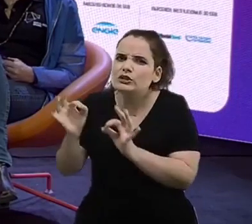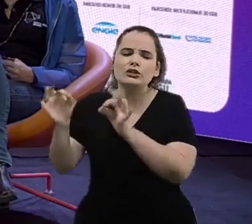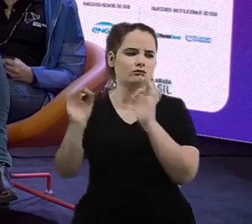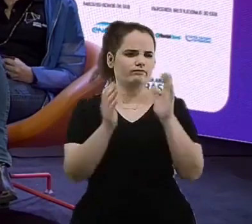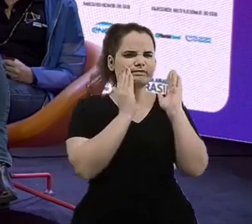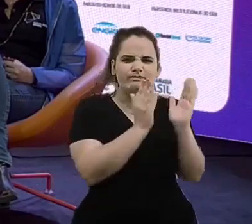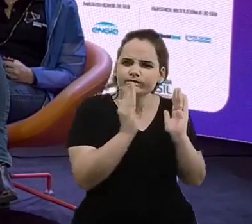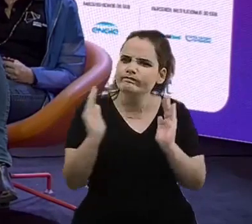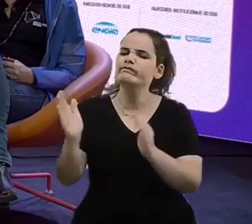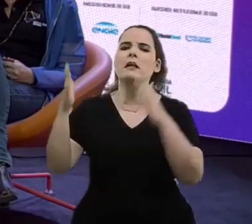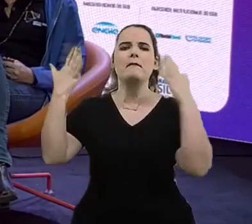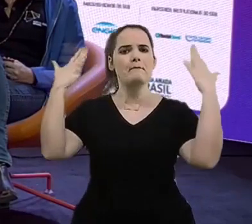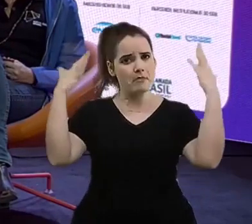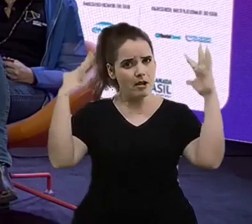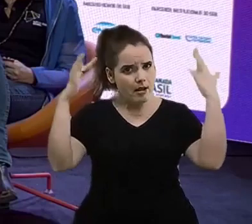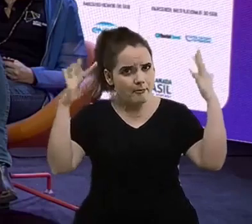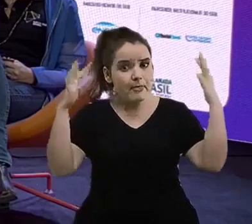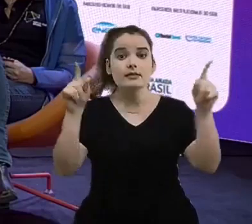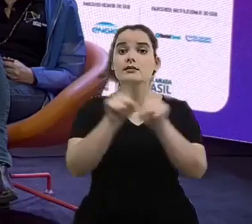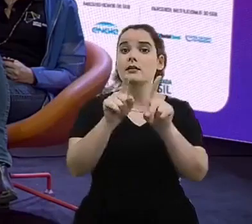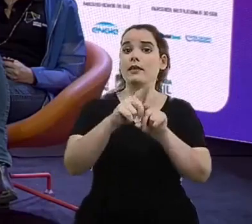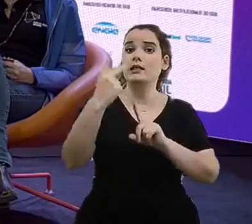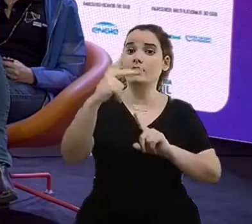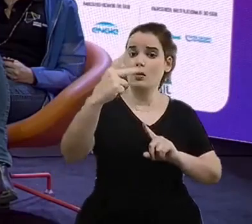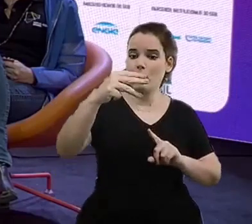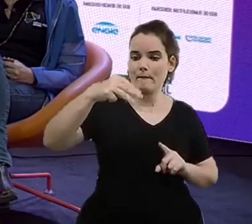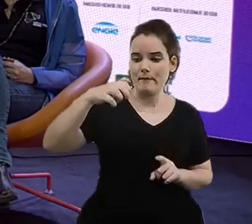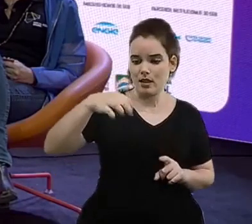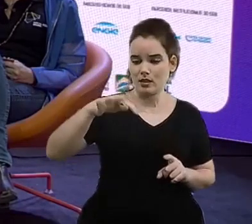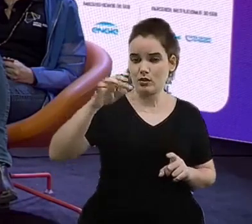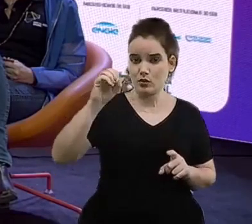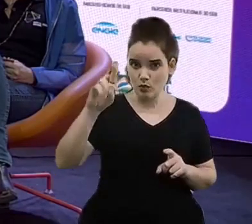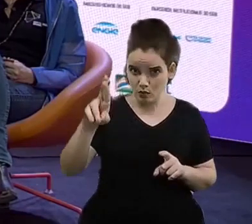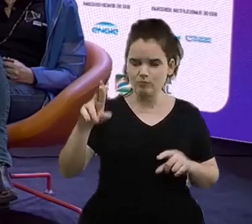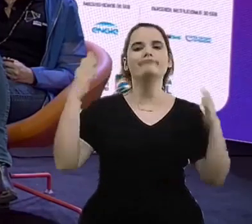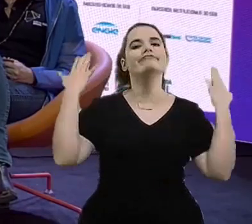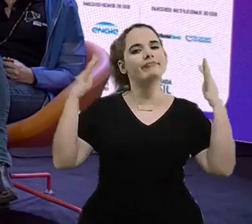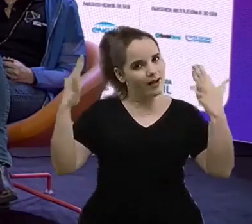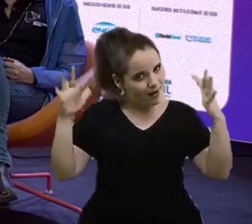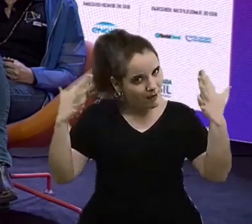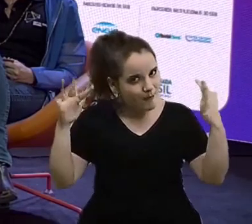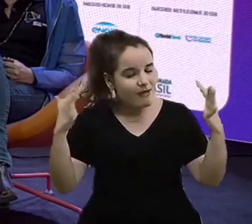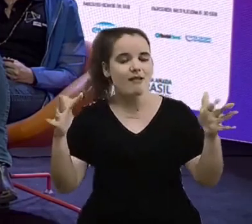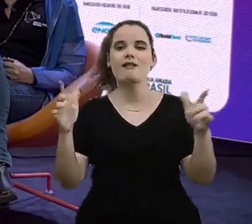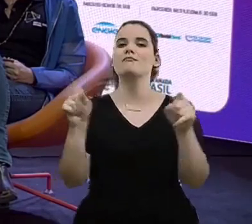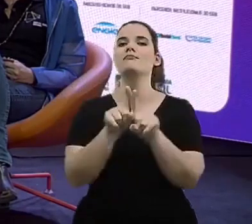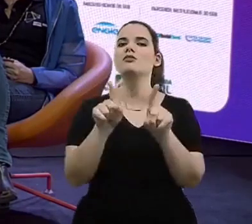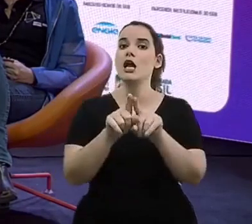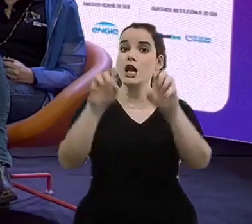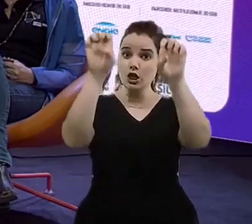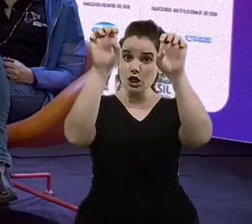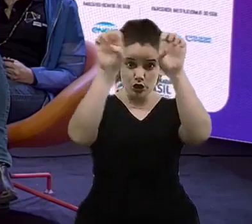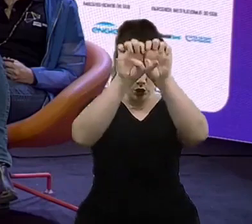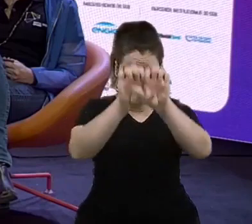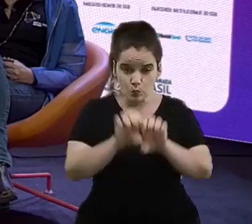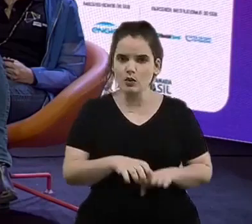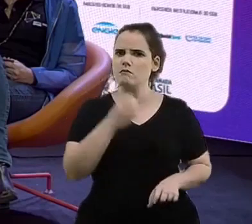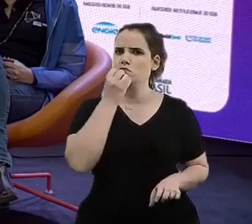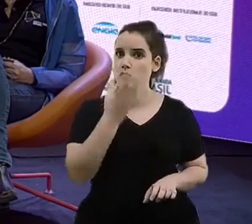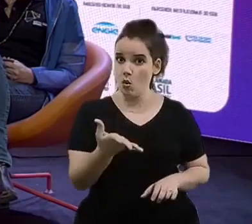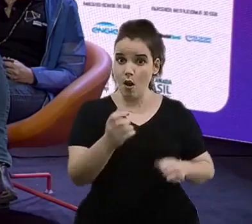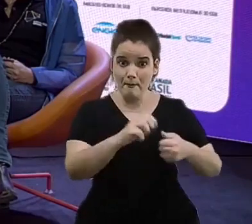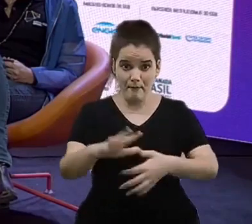vocês, parabéns para o mentor de vocês. Então, eu acho que, assim, a estrutura está muito boa, o mapa de vocês está lindo, a gente adora